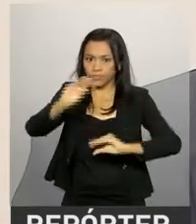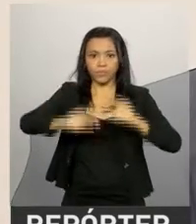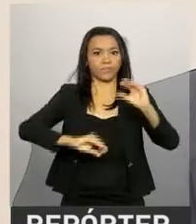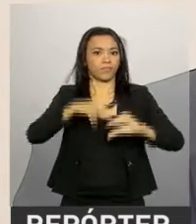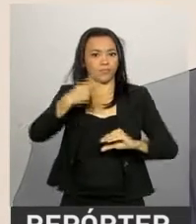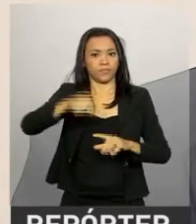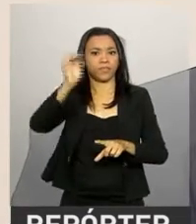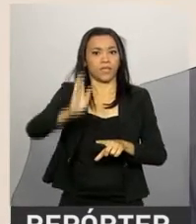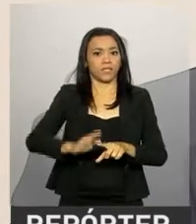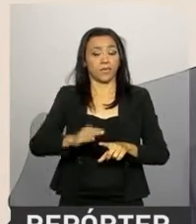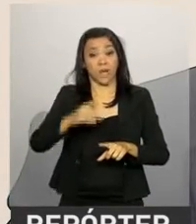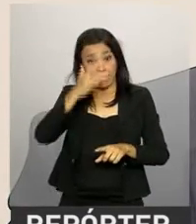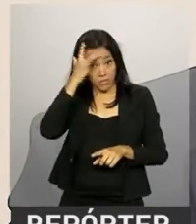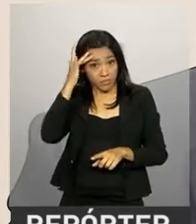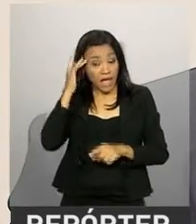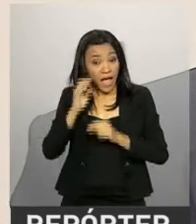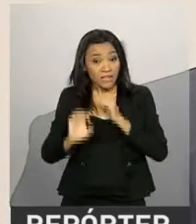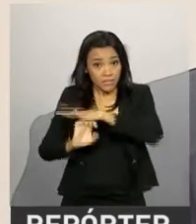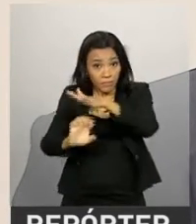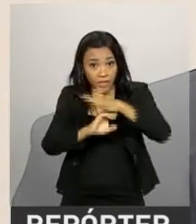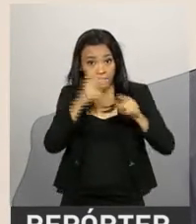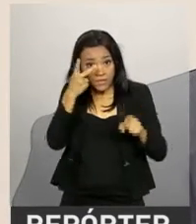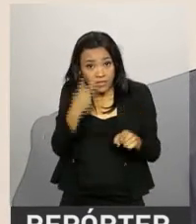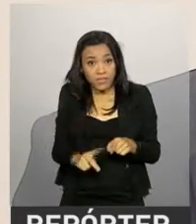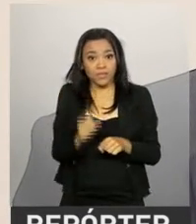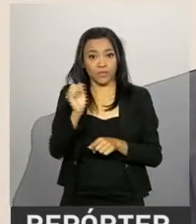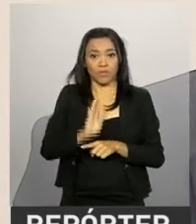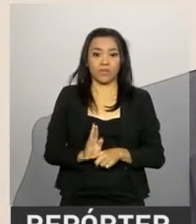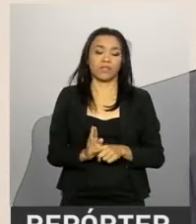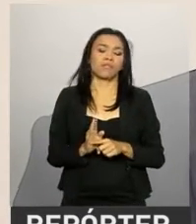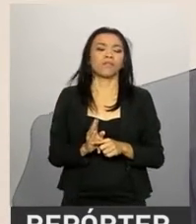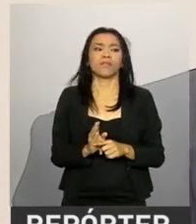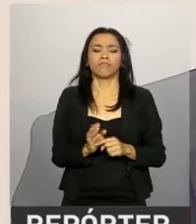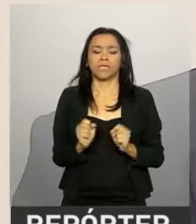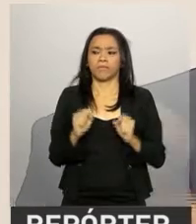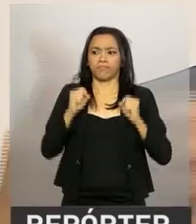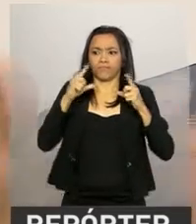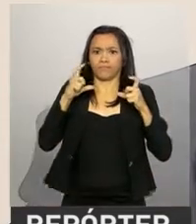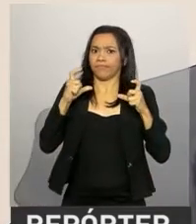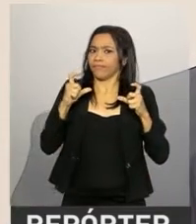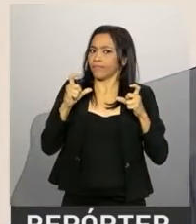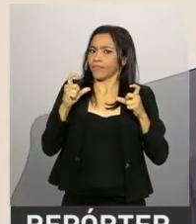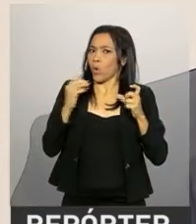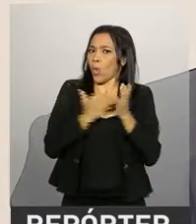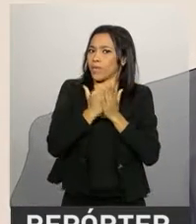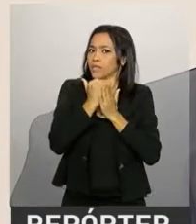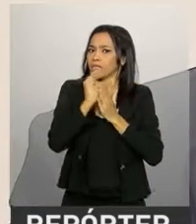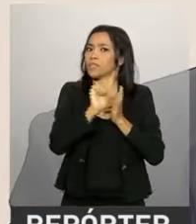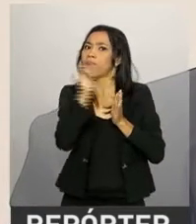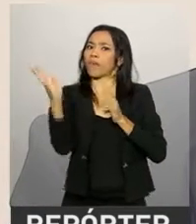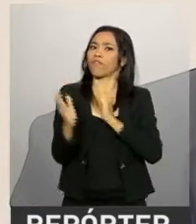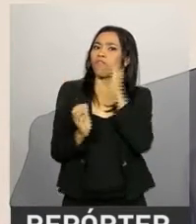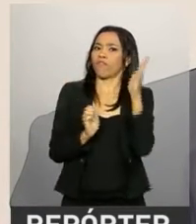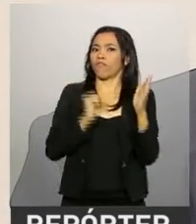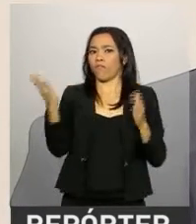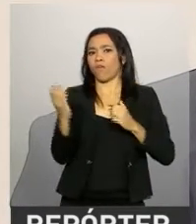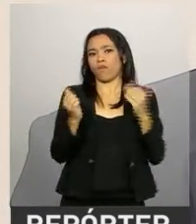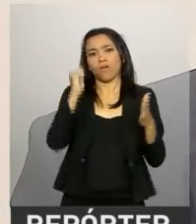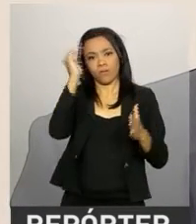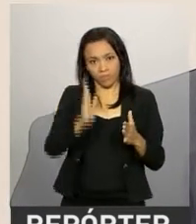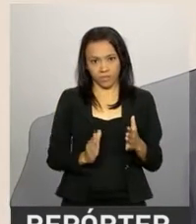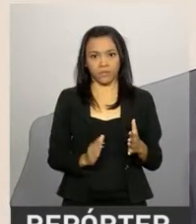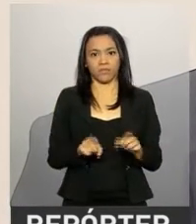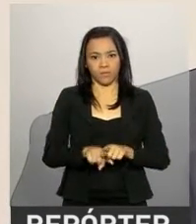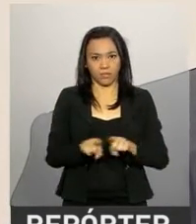brasileiros eles mais recentemente tem começado a avançar para fora do brasil mas hoje nós podemos